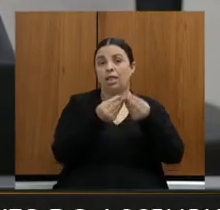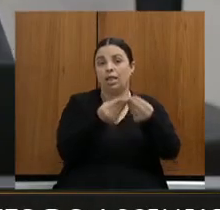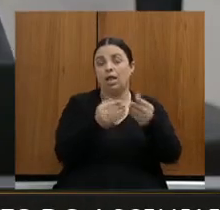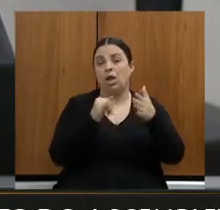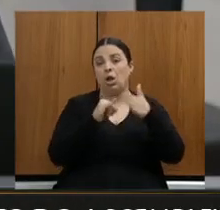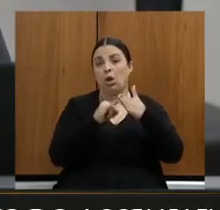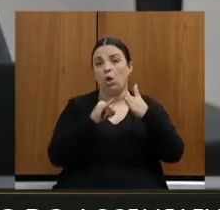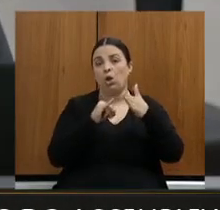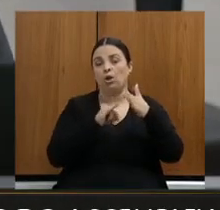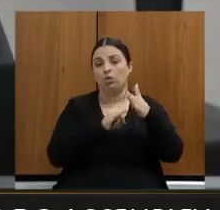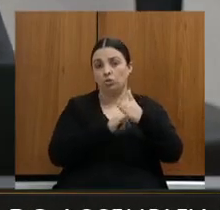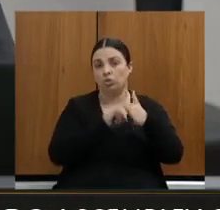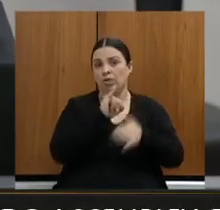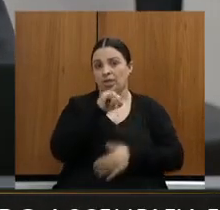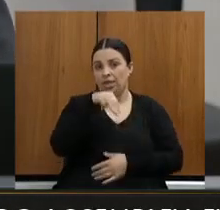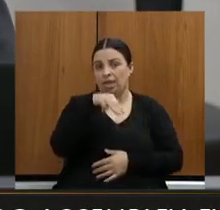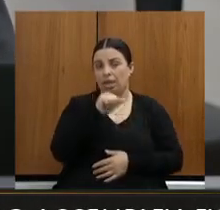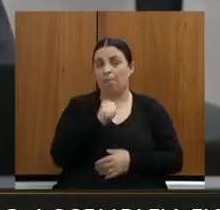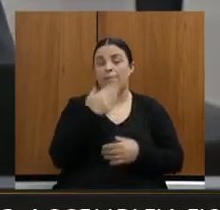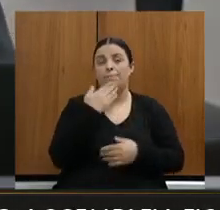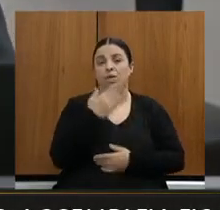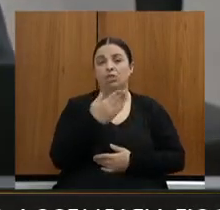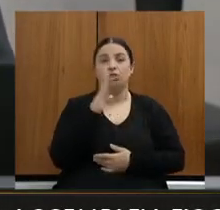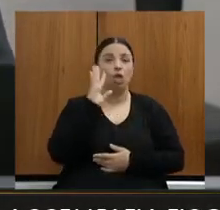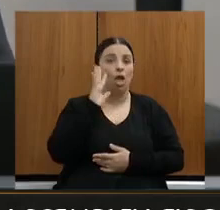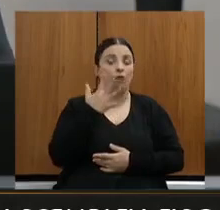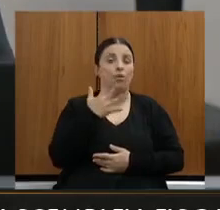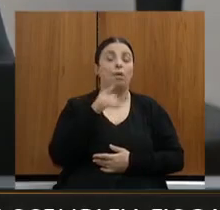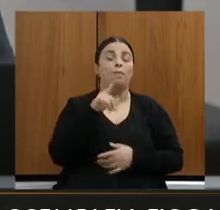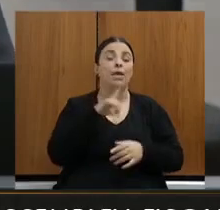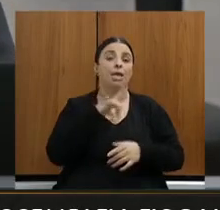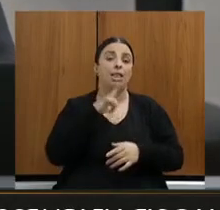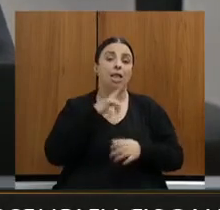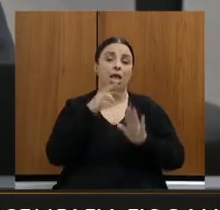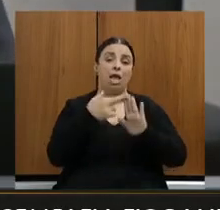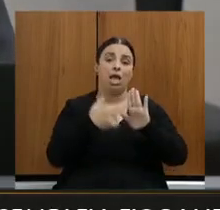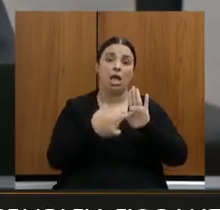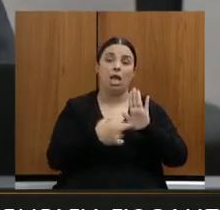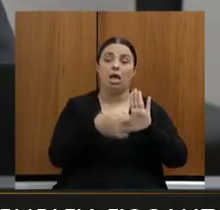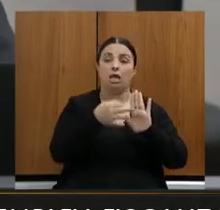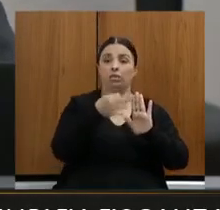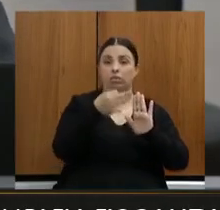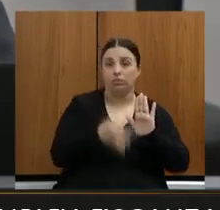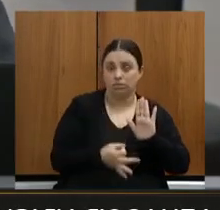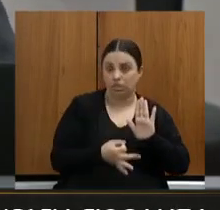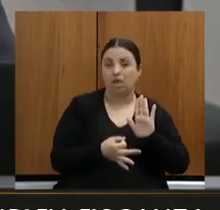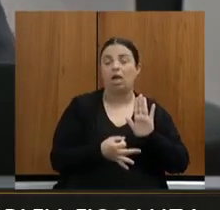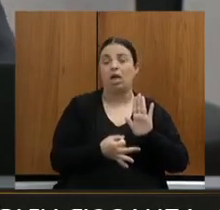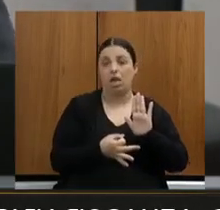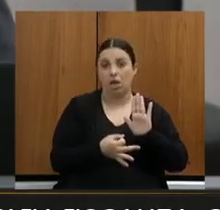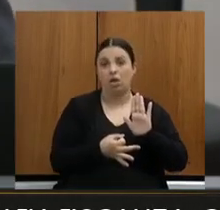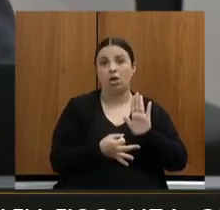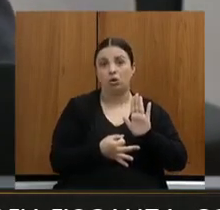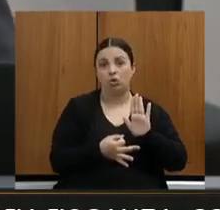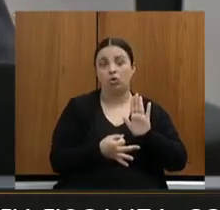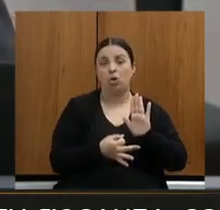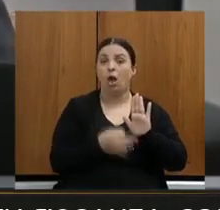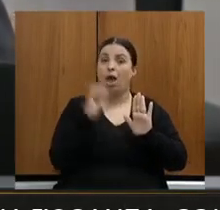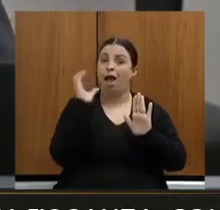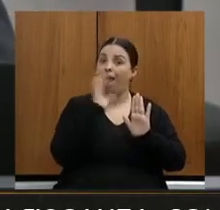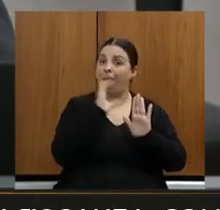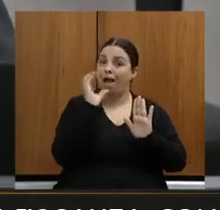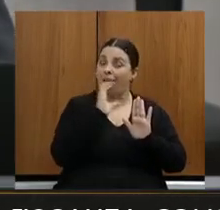de agropecuária imã pedido de providências para que seja regulamentado com a necessidade necessária